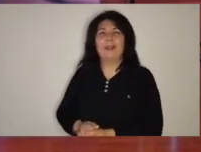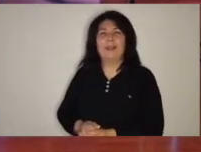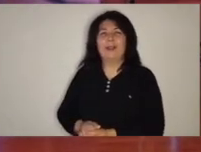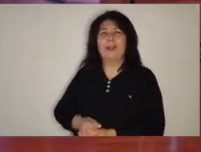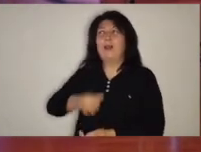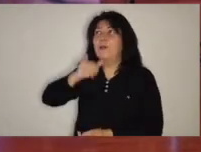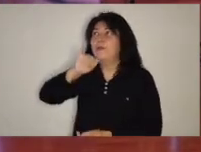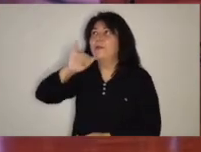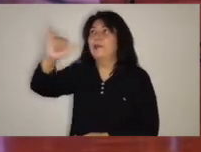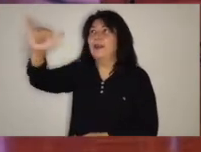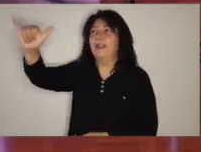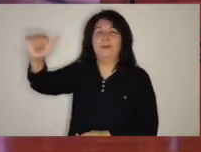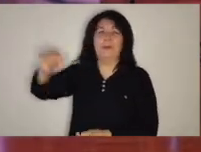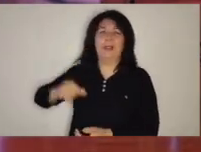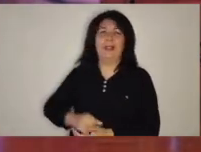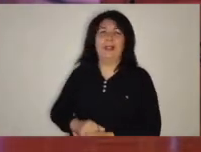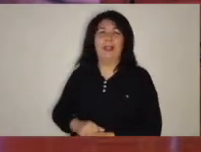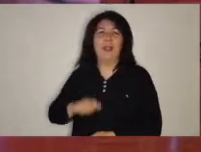Senhor,